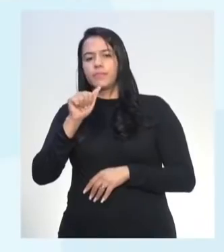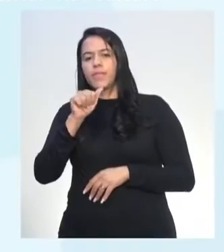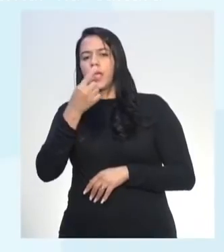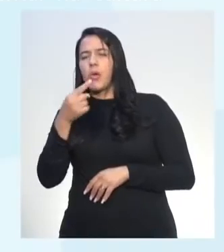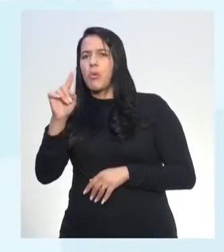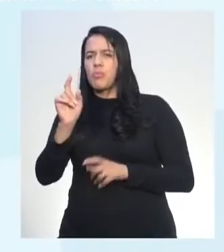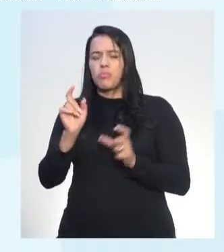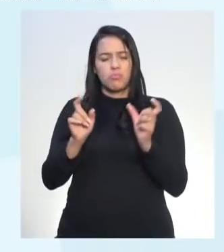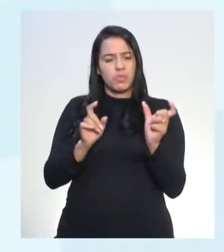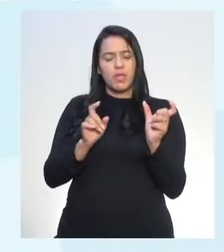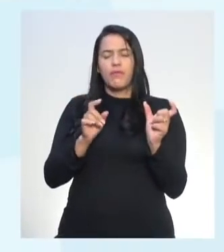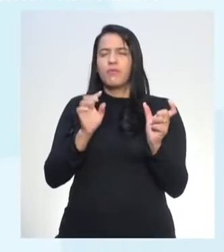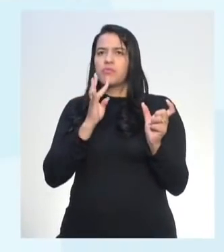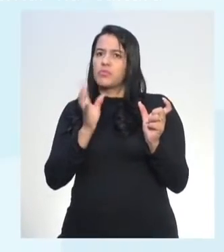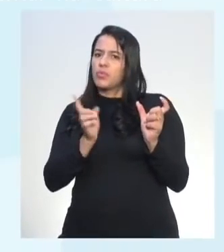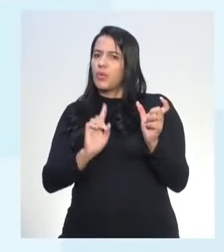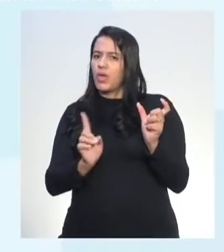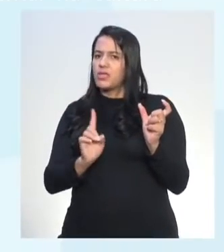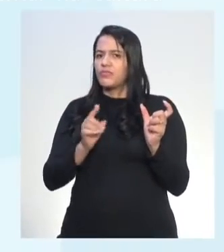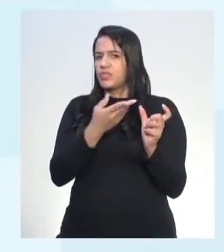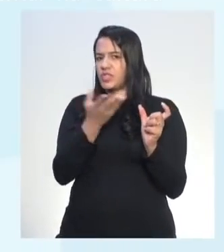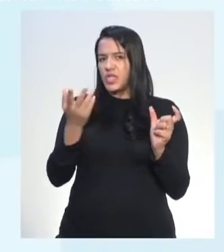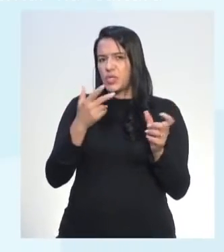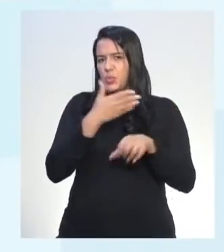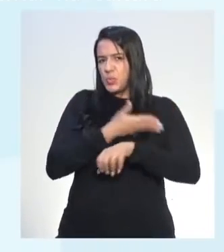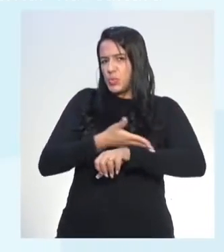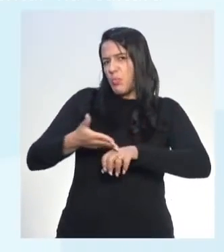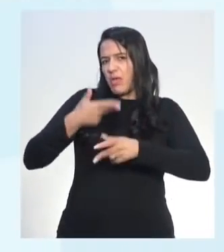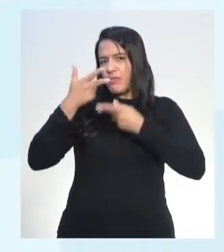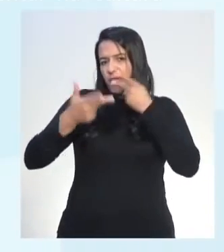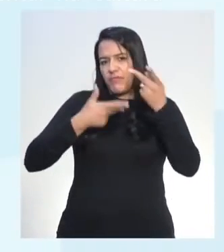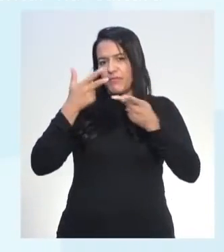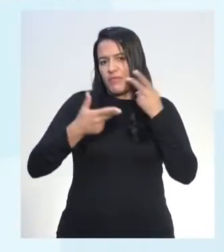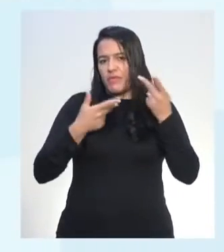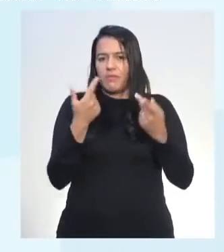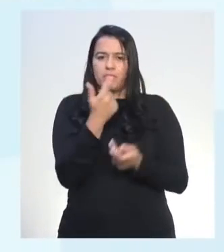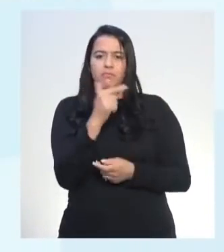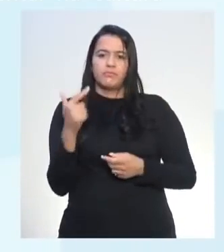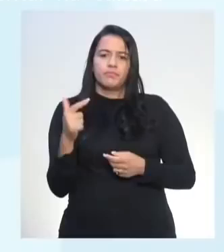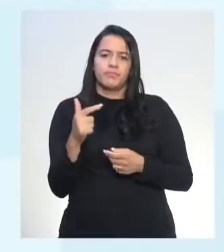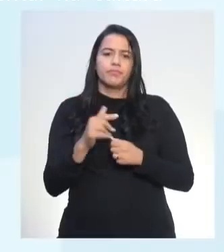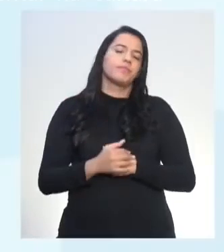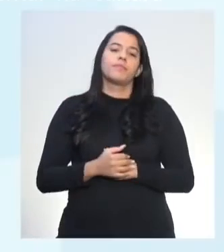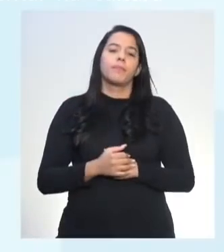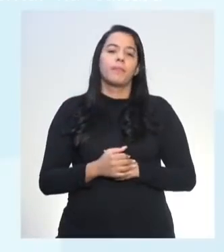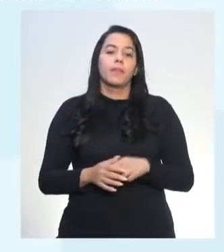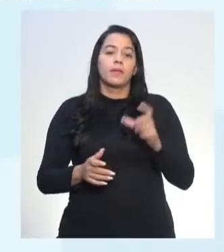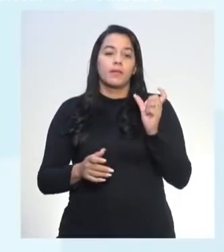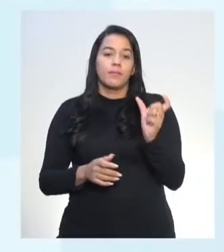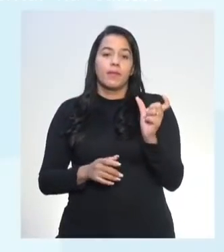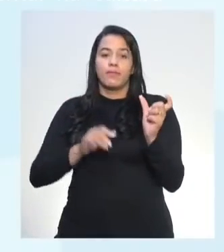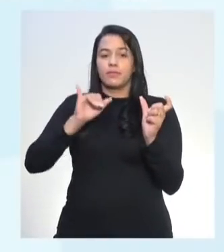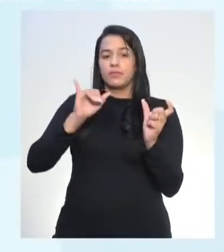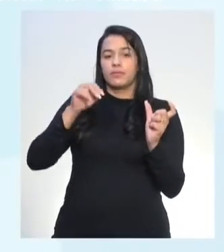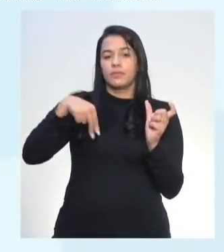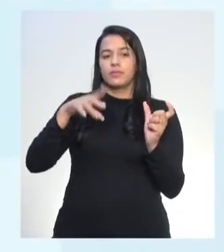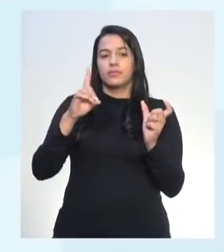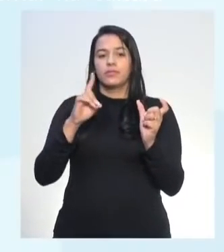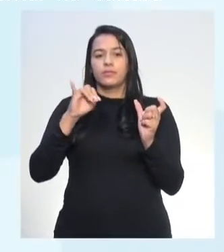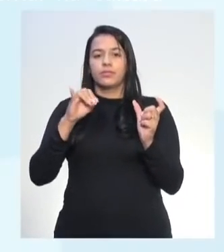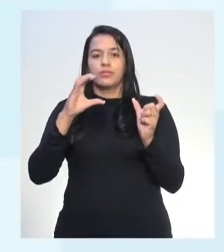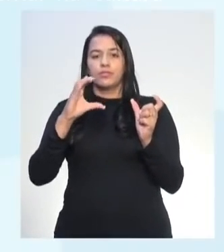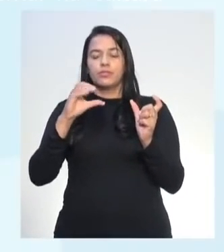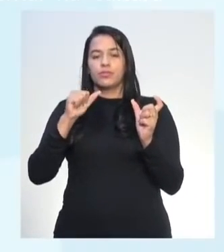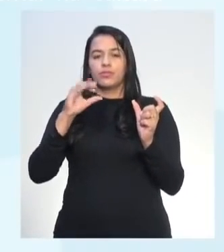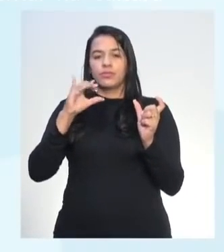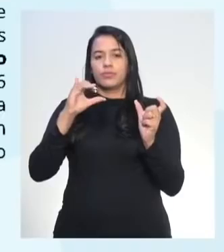não faça parte do vocabulário comum das pessoas, né? Olha só, mas aí indissociáveis, talvez é uma palavra que seja um pouco mais complicada